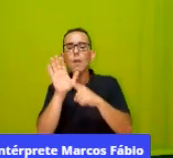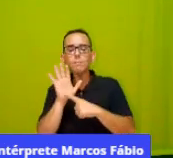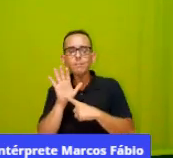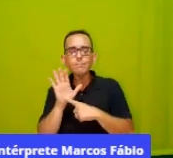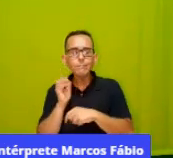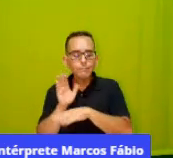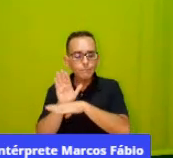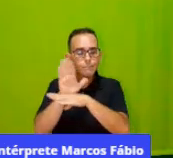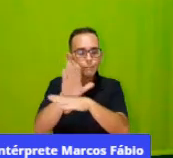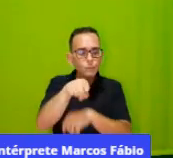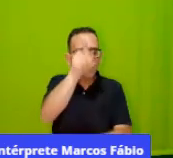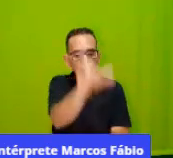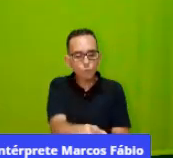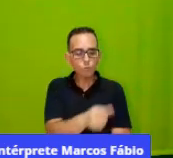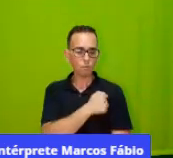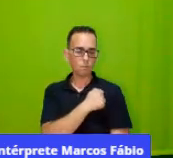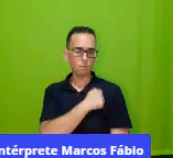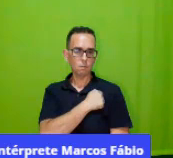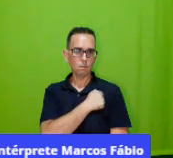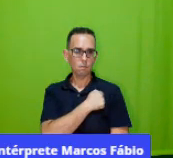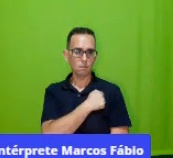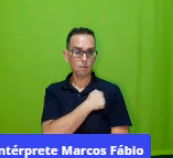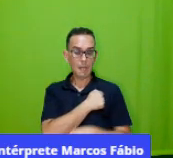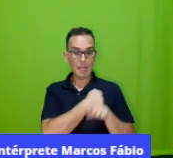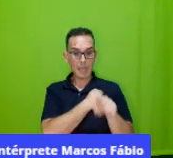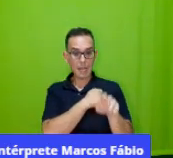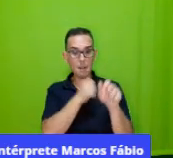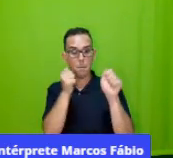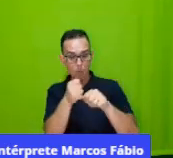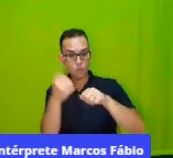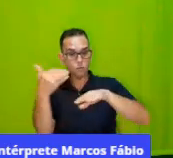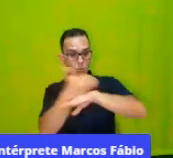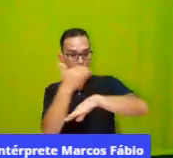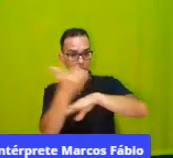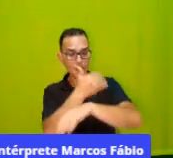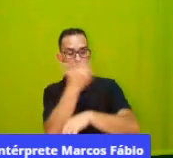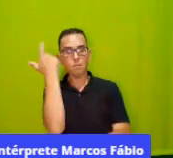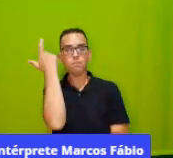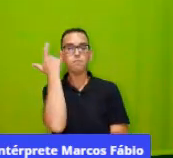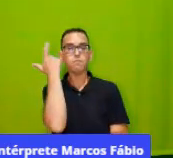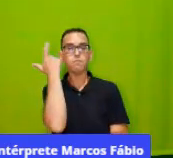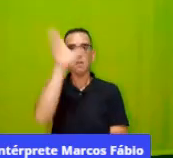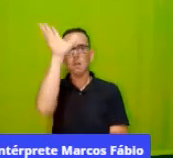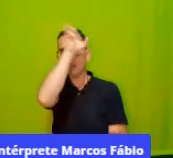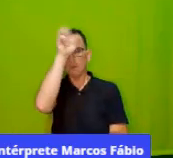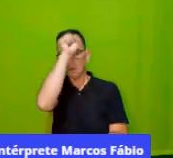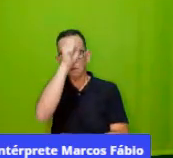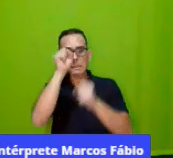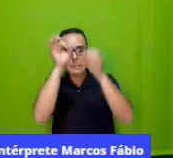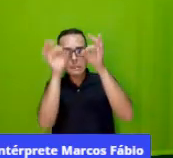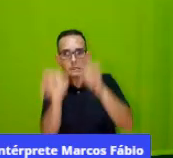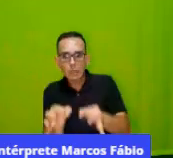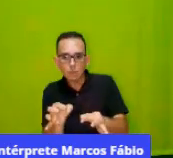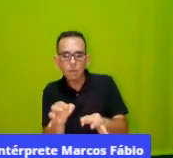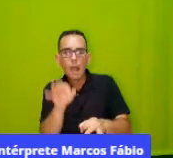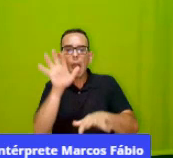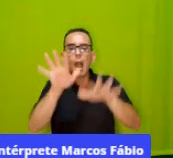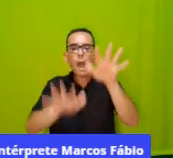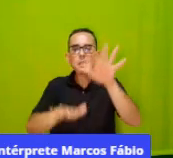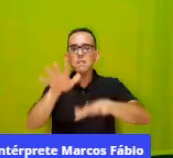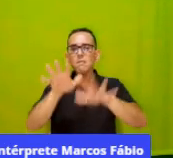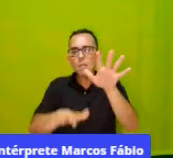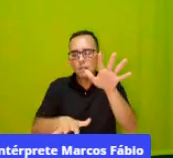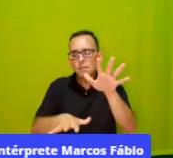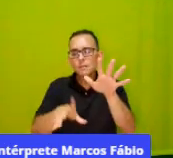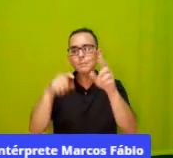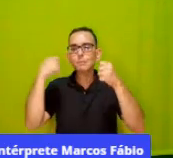né? Porque para que ele participe desse processo de aprendizagem de forma ativa, muitas vezes é